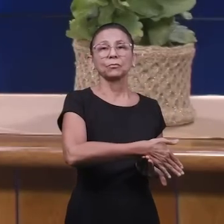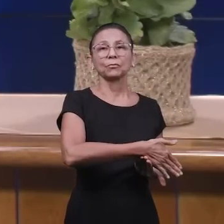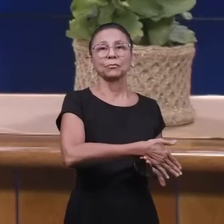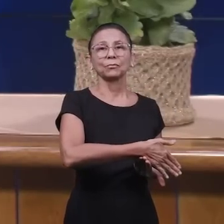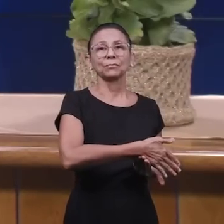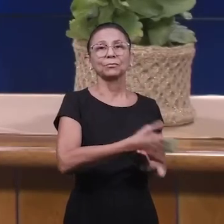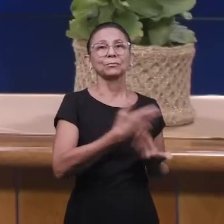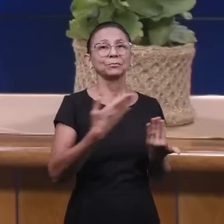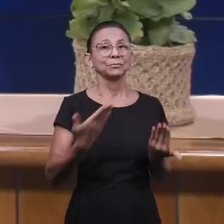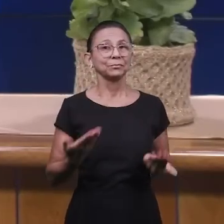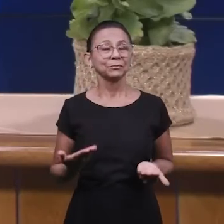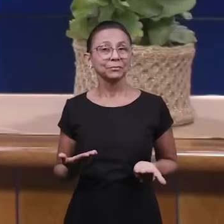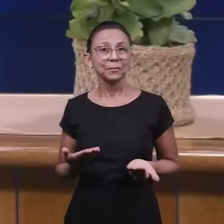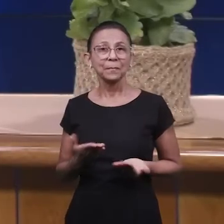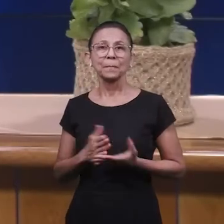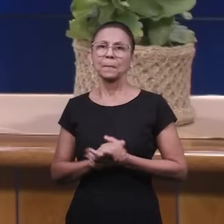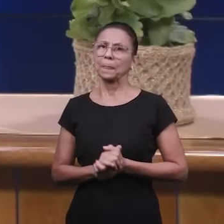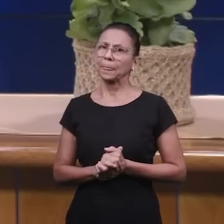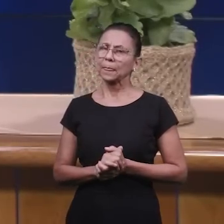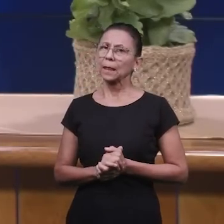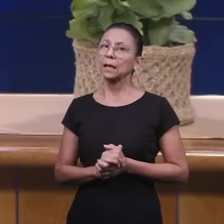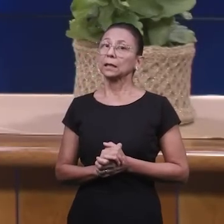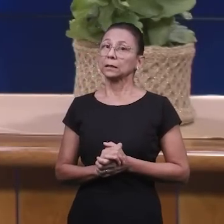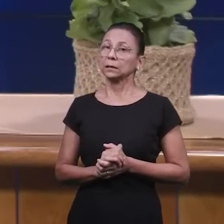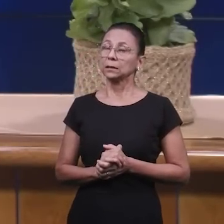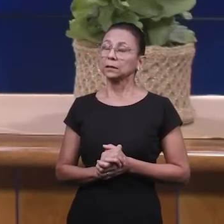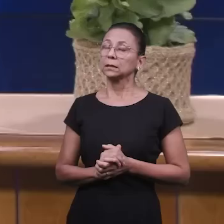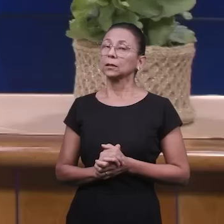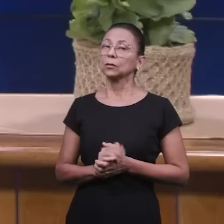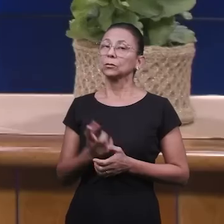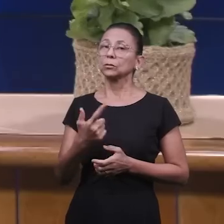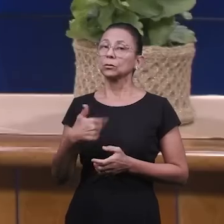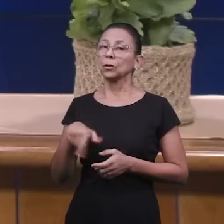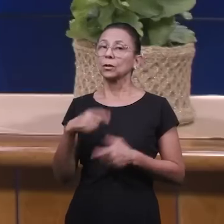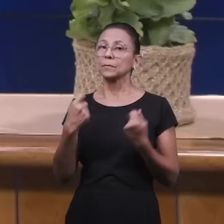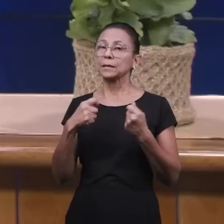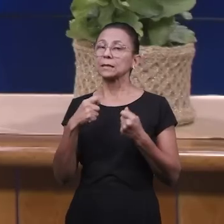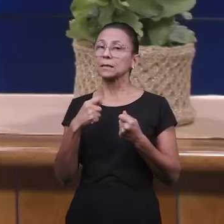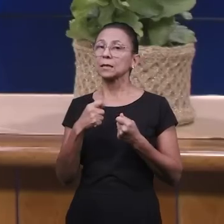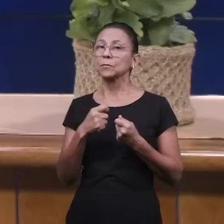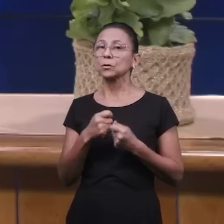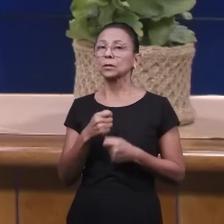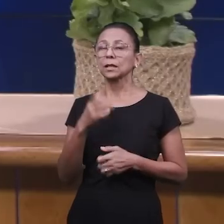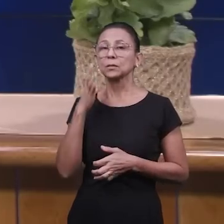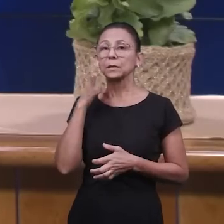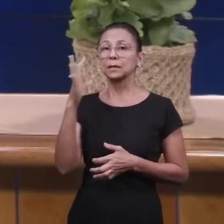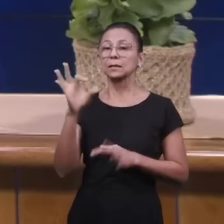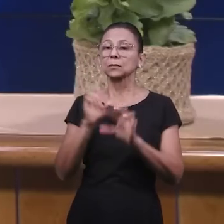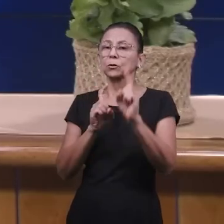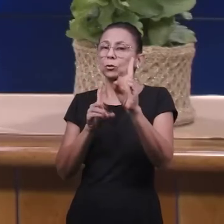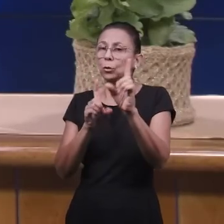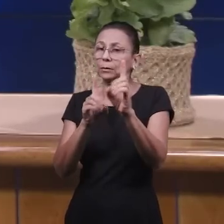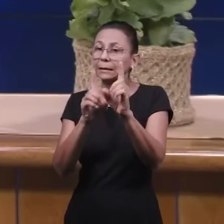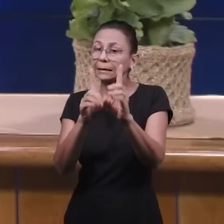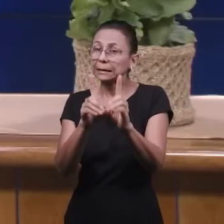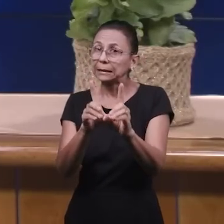mesmo, como os que te ouvem. Paulo encontrou na igreja alguns que desviaram indo após Satanás. Então a salvação